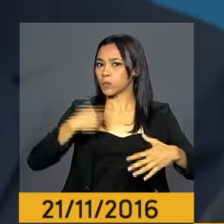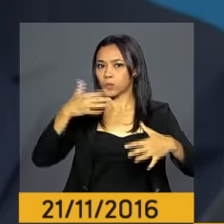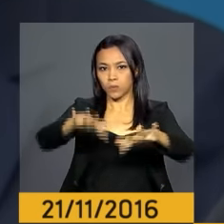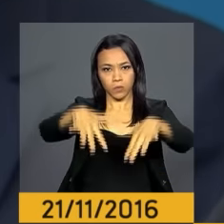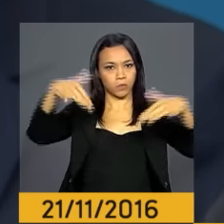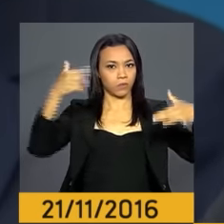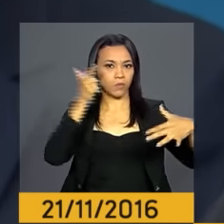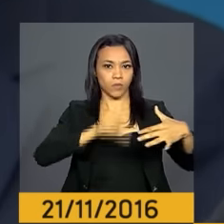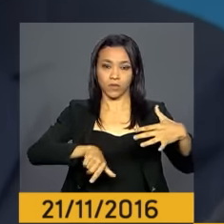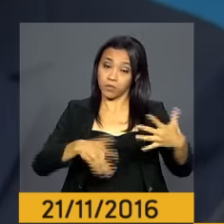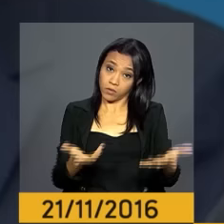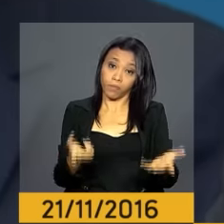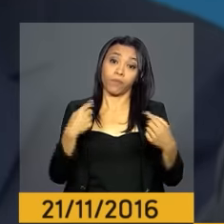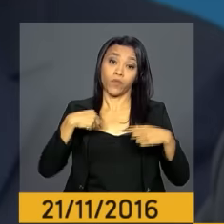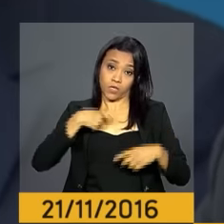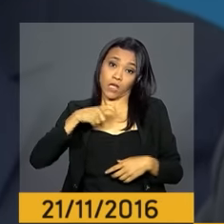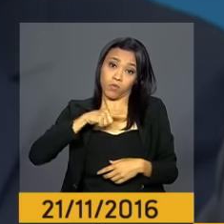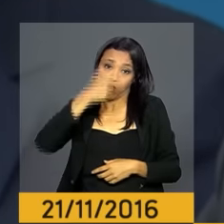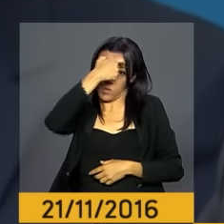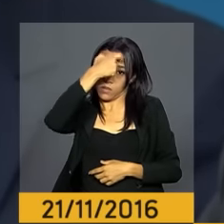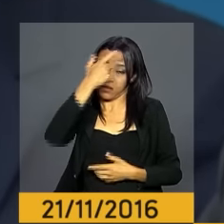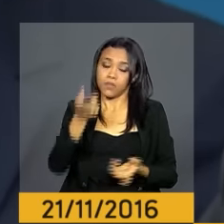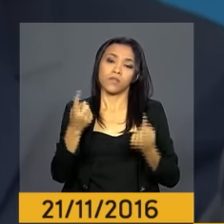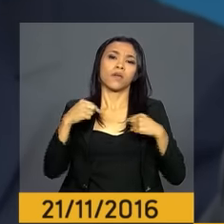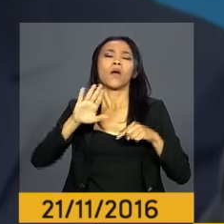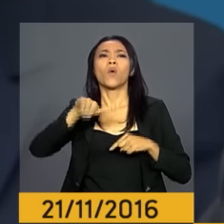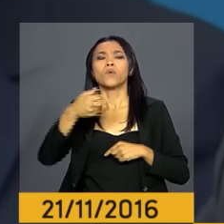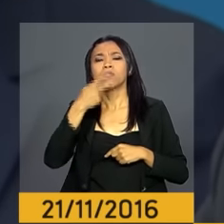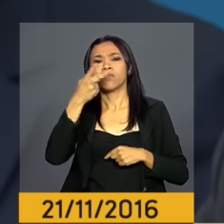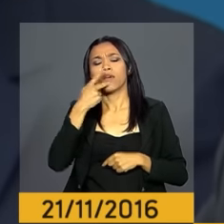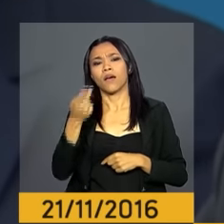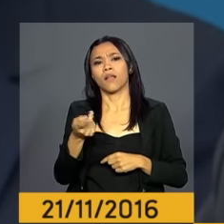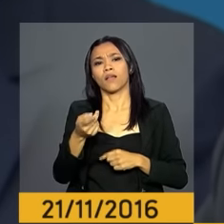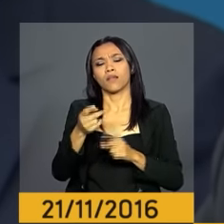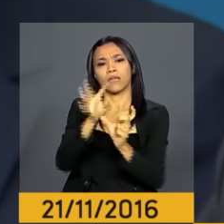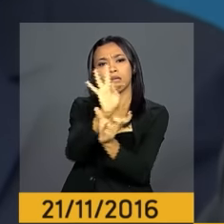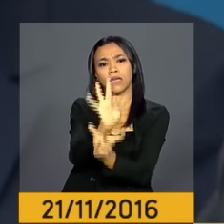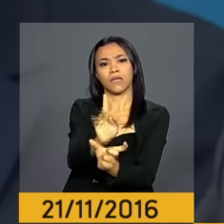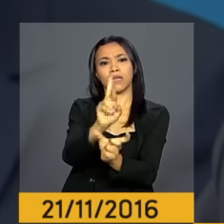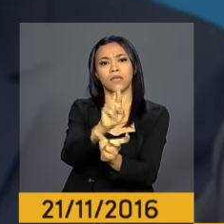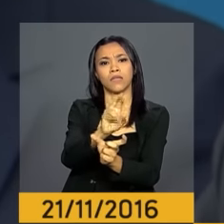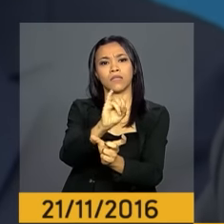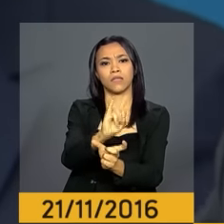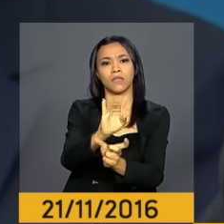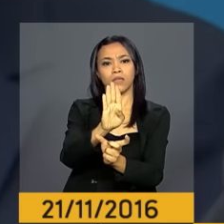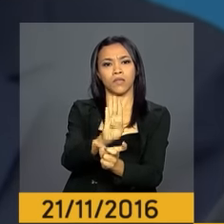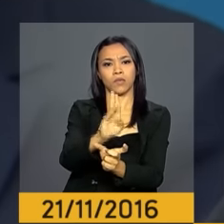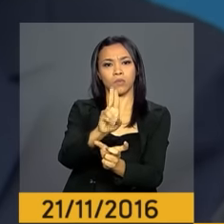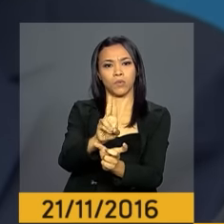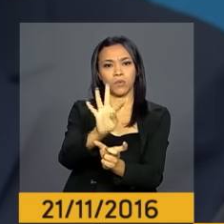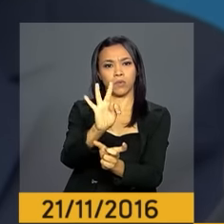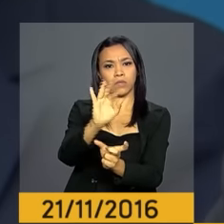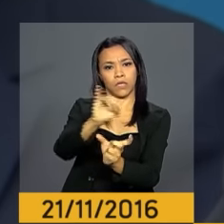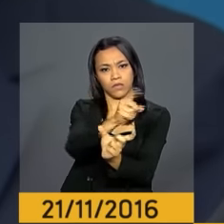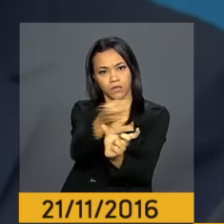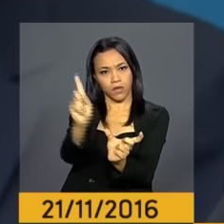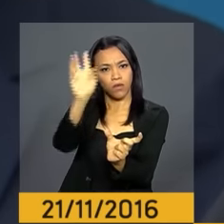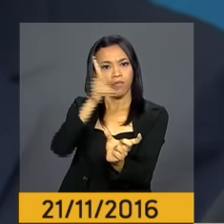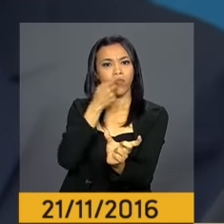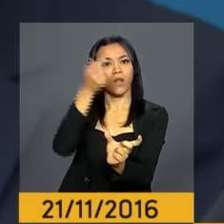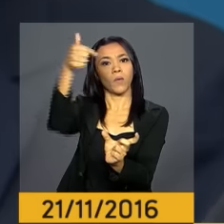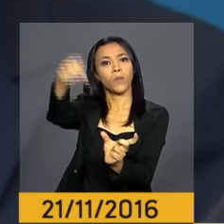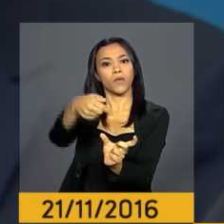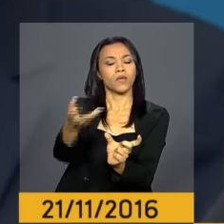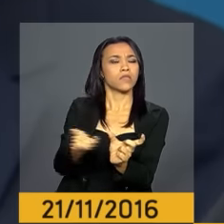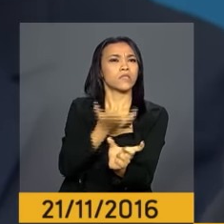cientes e conscientes disso. Agora, é curioso, quando se fala em tributação, e registro aqui, entre parênteses, o seguinte, se nós